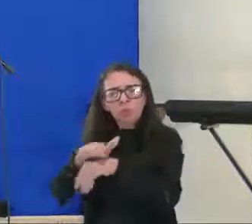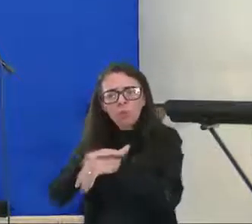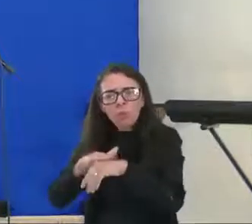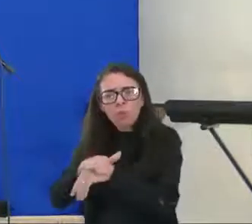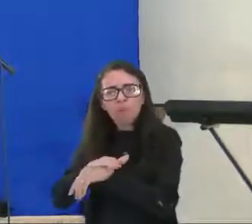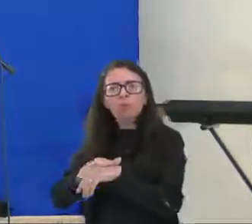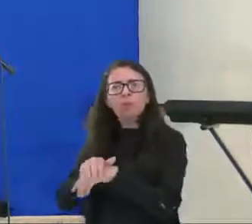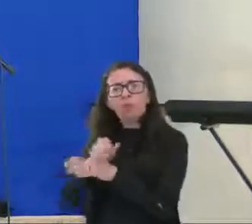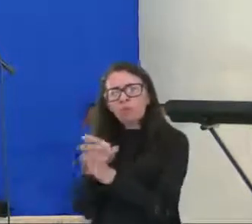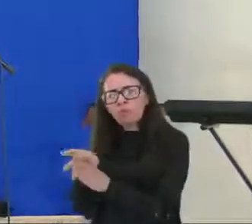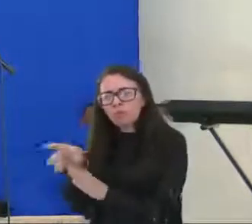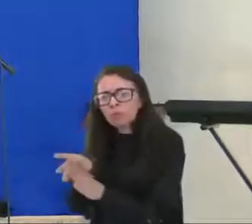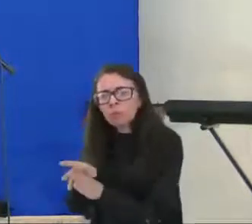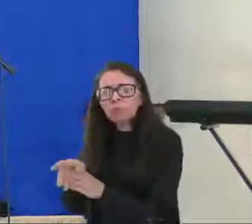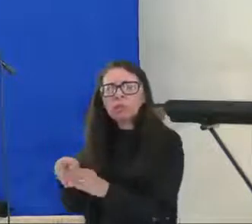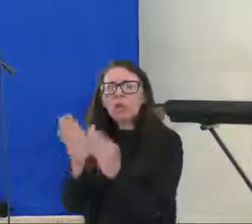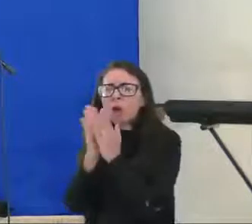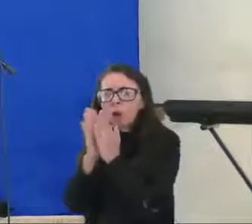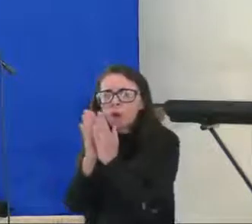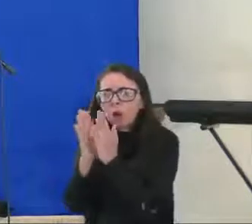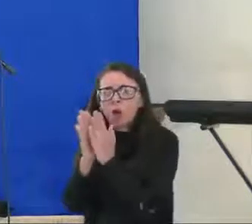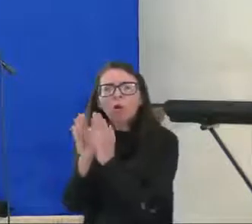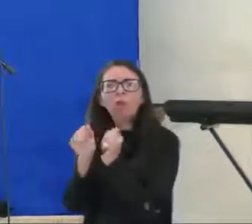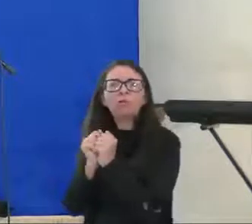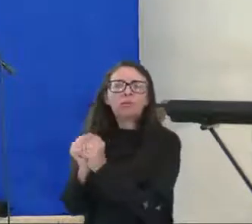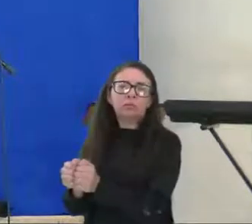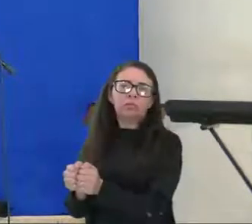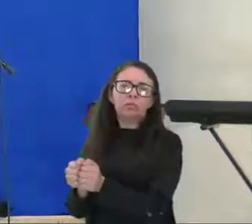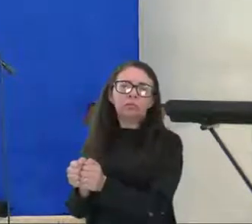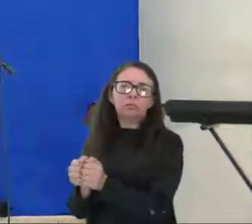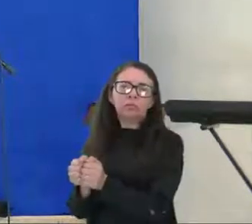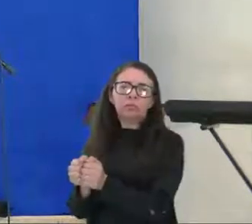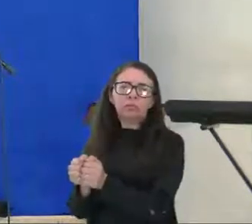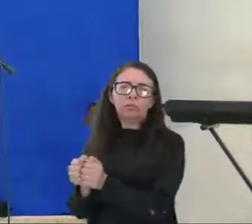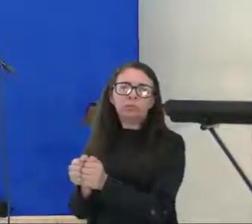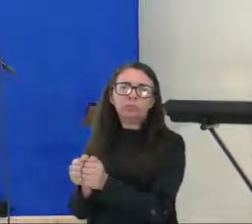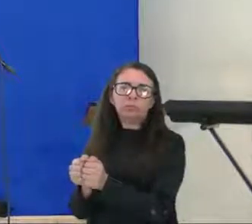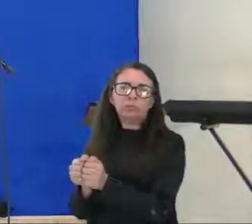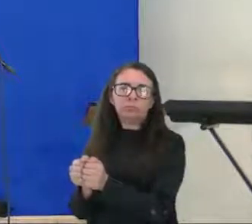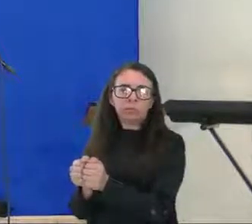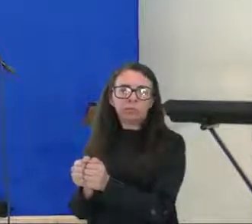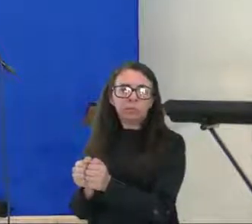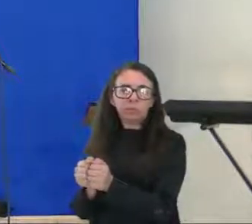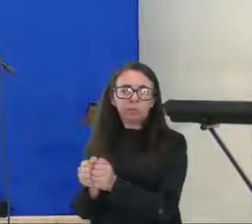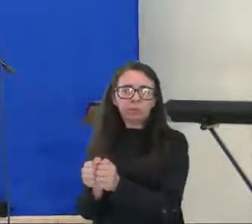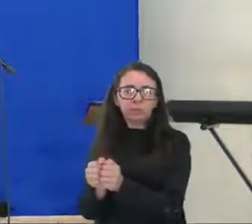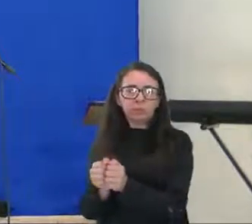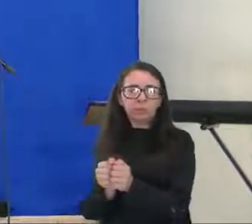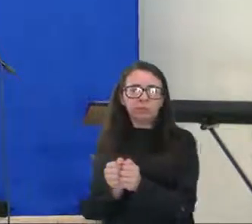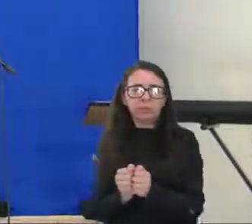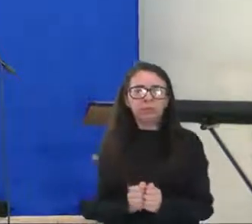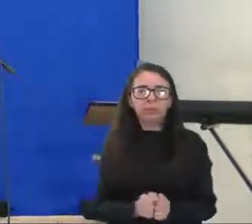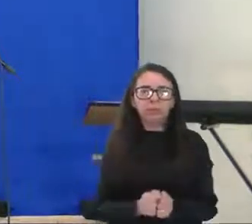Os membros do corpo devem dedicar-se uns aos outros indistintamente. Uma dedicação.